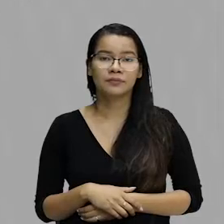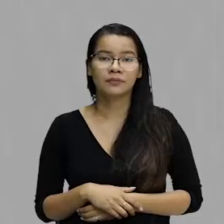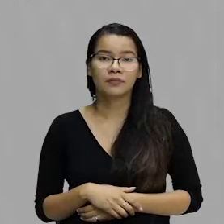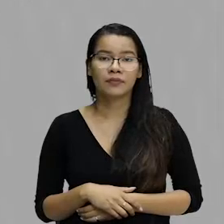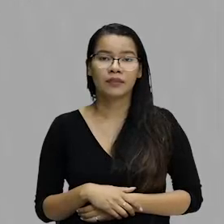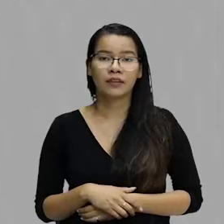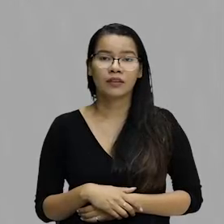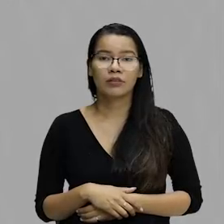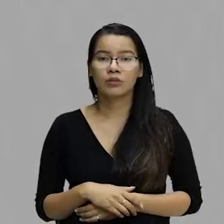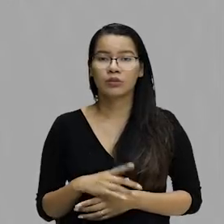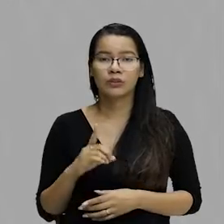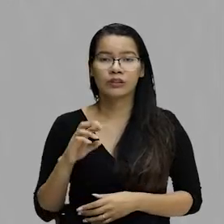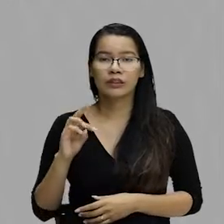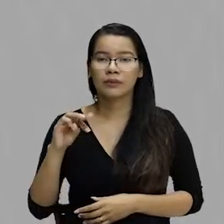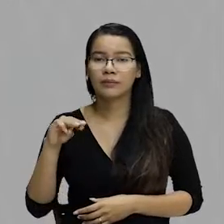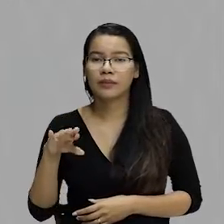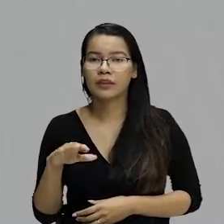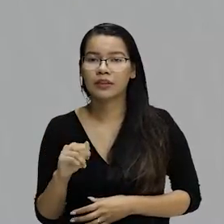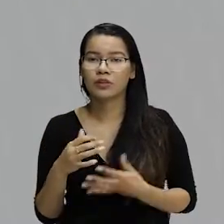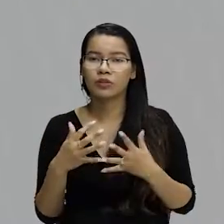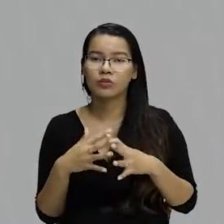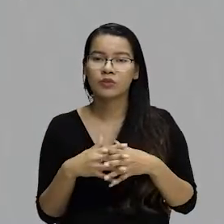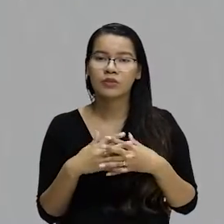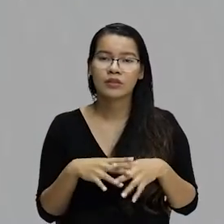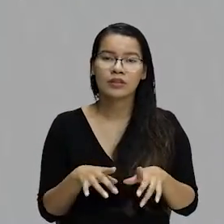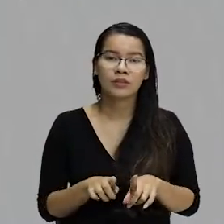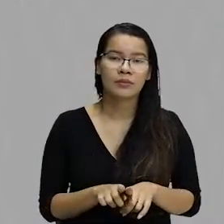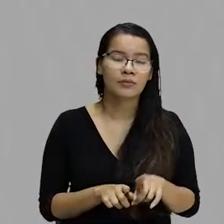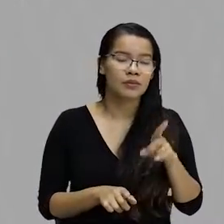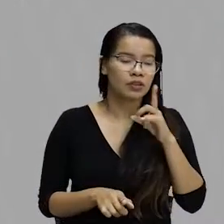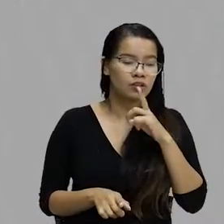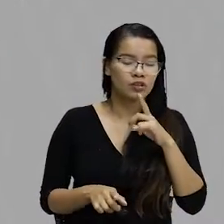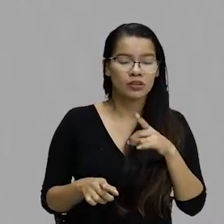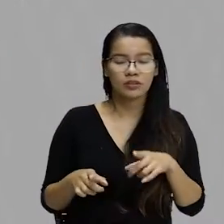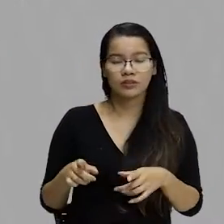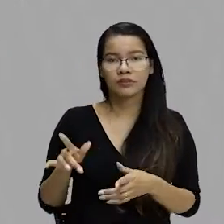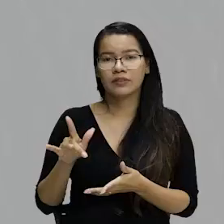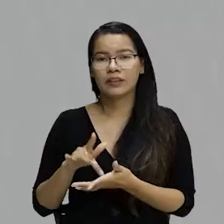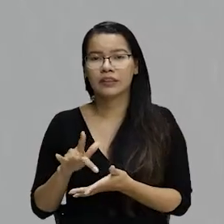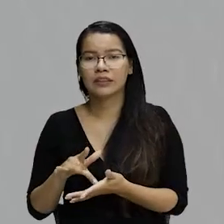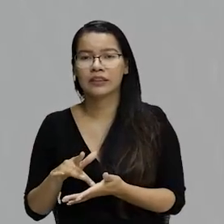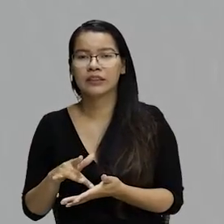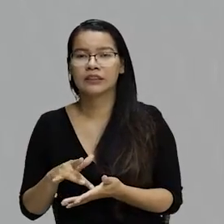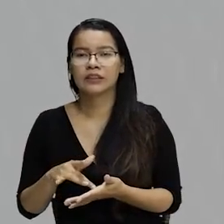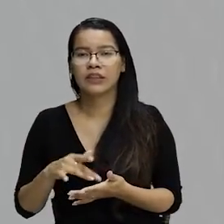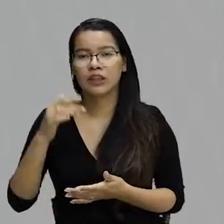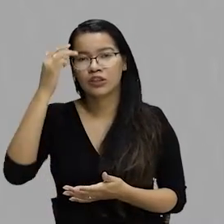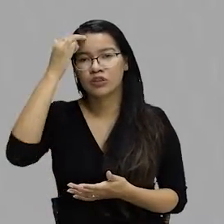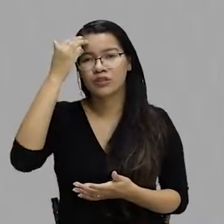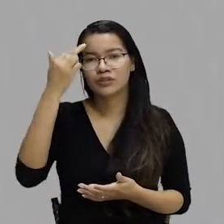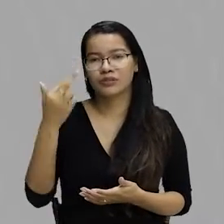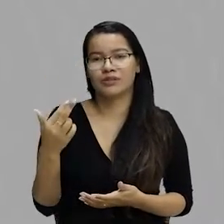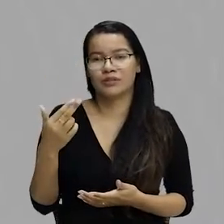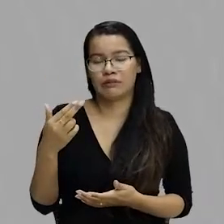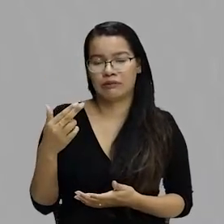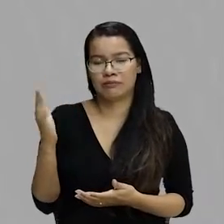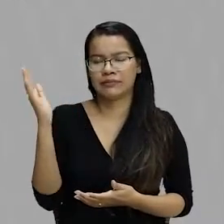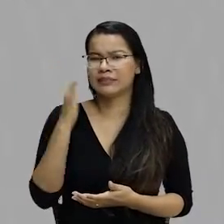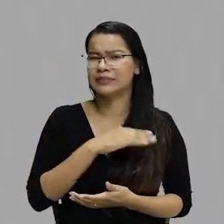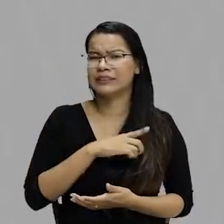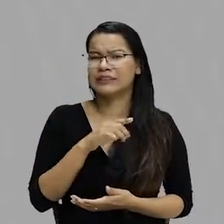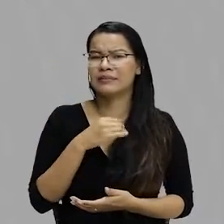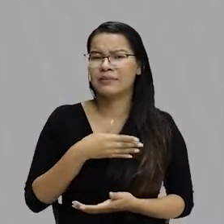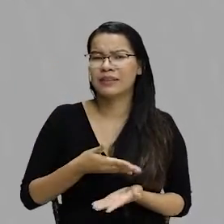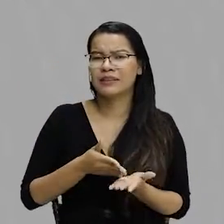a dramaturgia da confusão, as mentiras, as verdades, o enredo hilário, o ridículo de você passar fome e